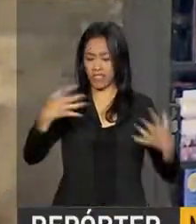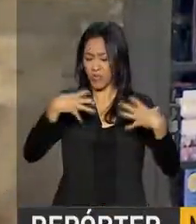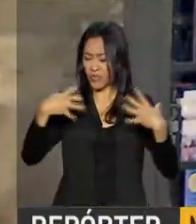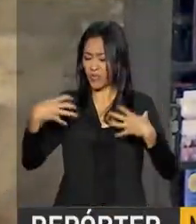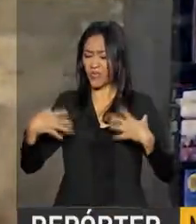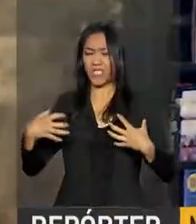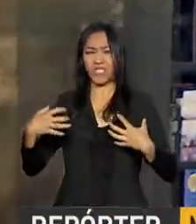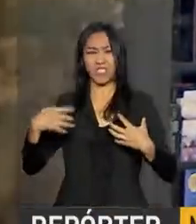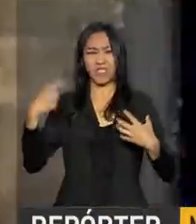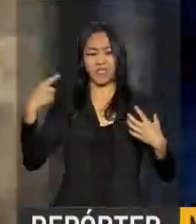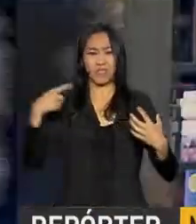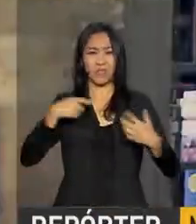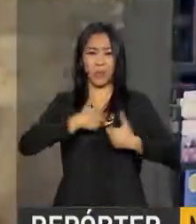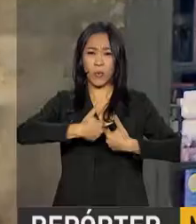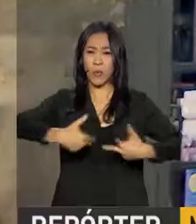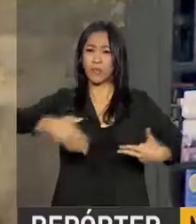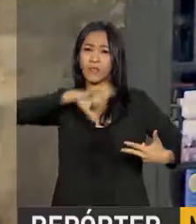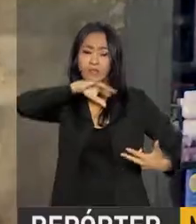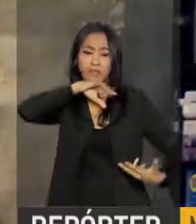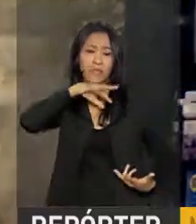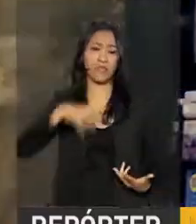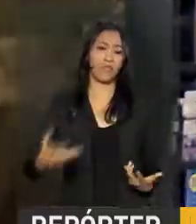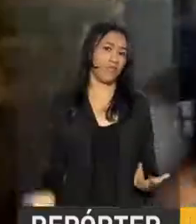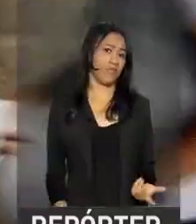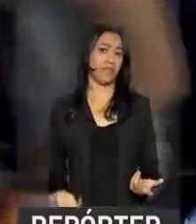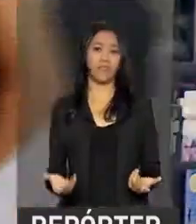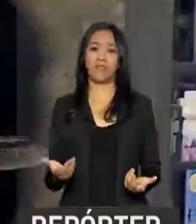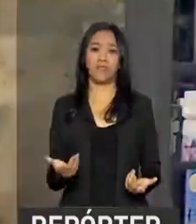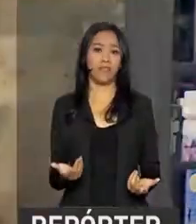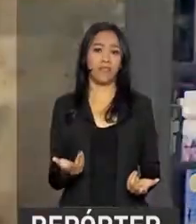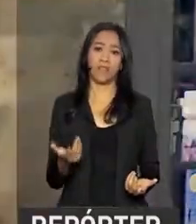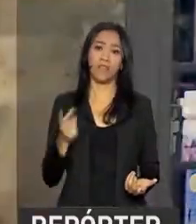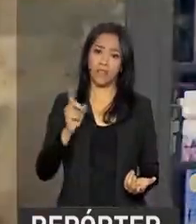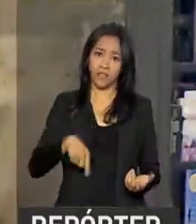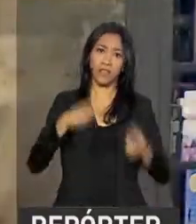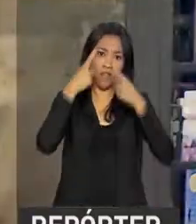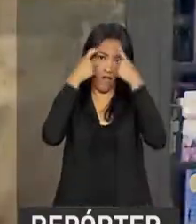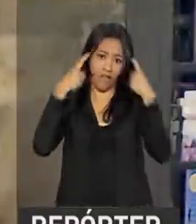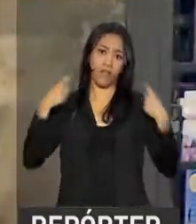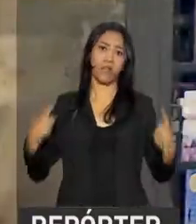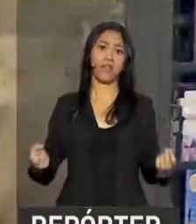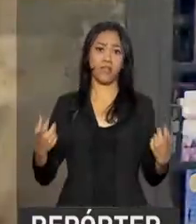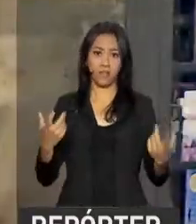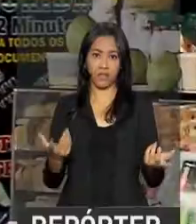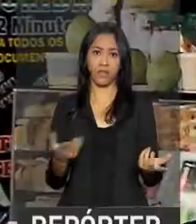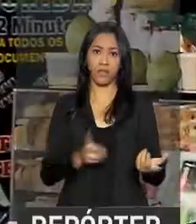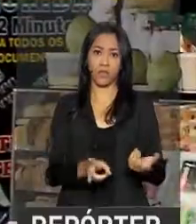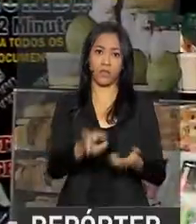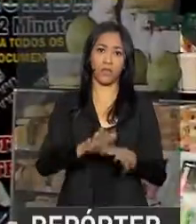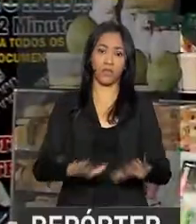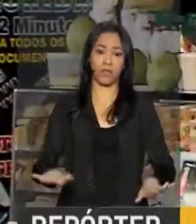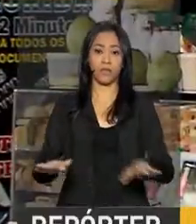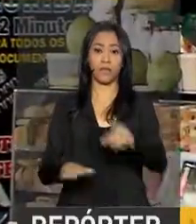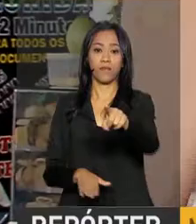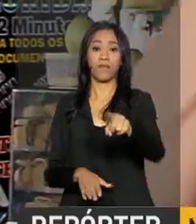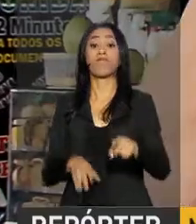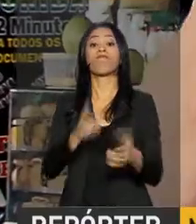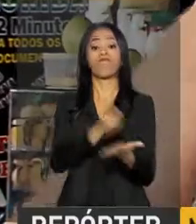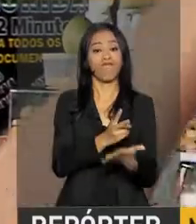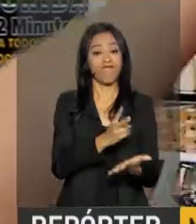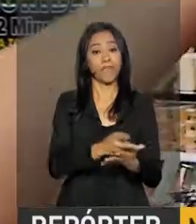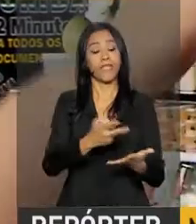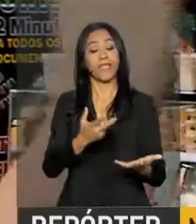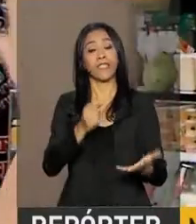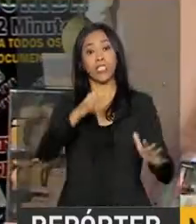tantas coisas é terrível violência é continuar realmente estimula